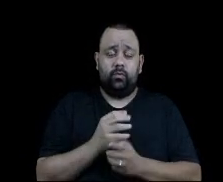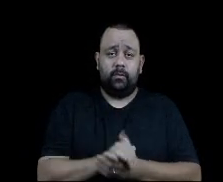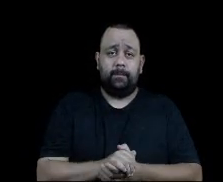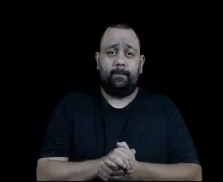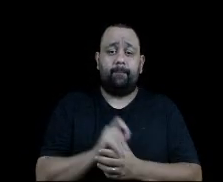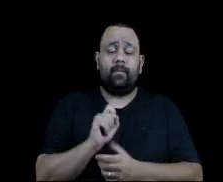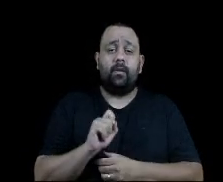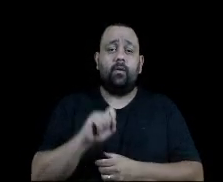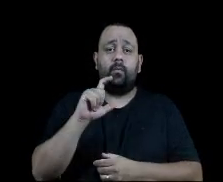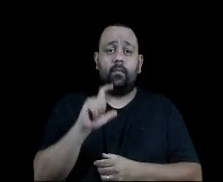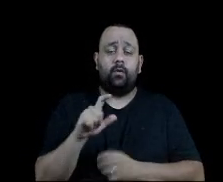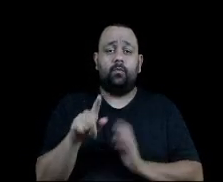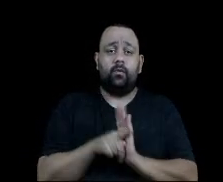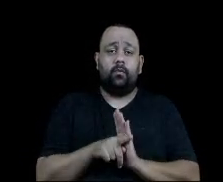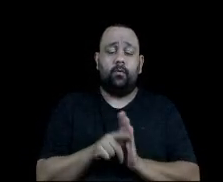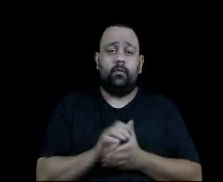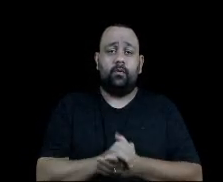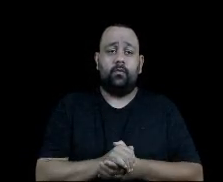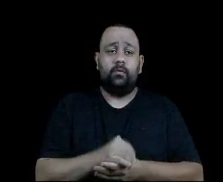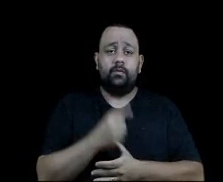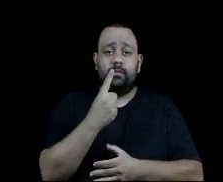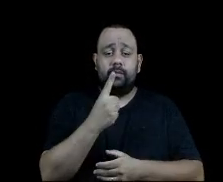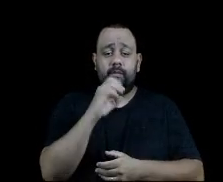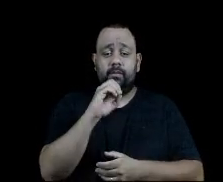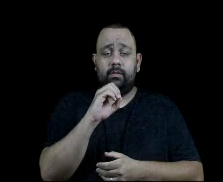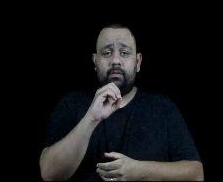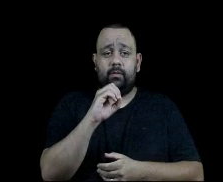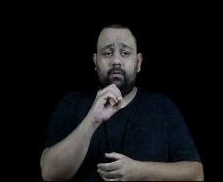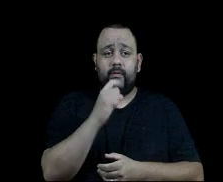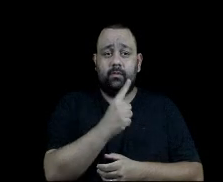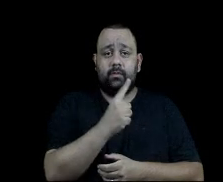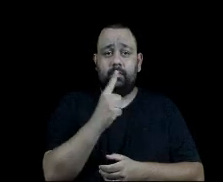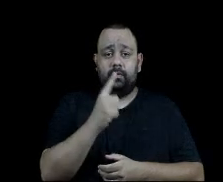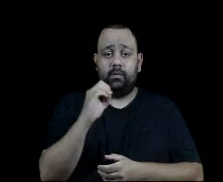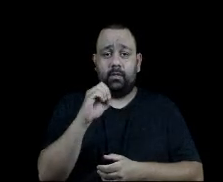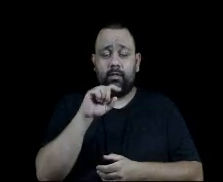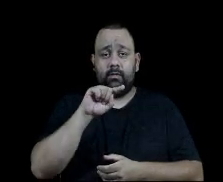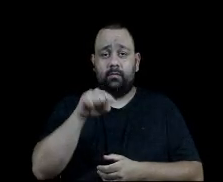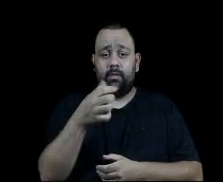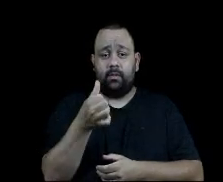no quadrimestre um aumento de